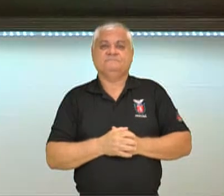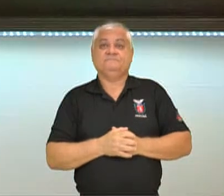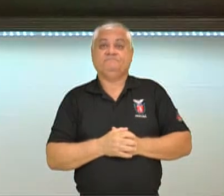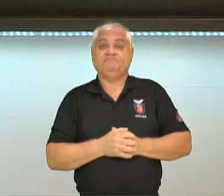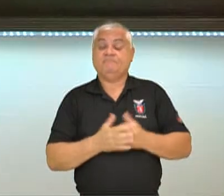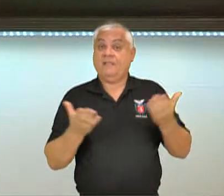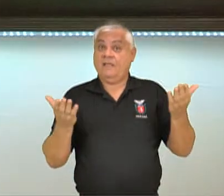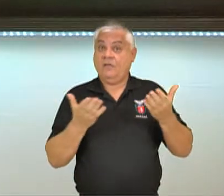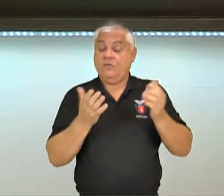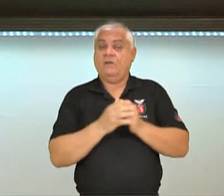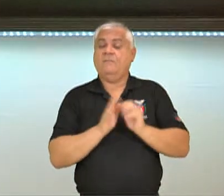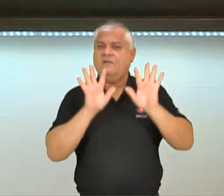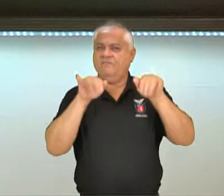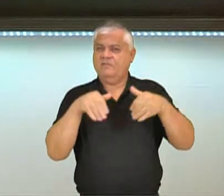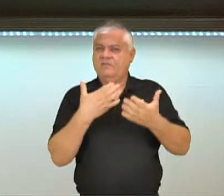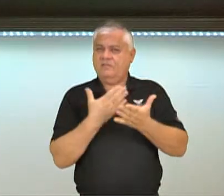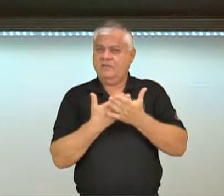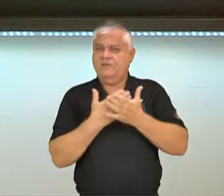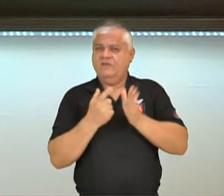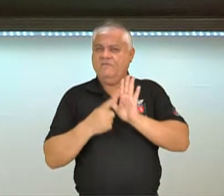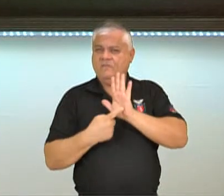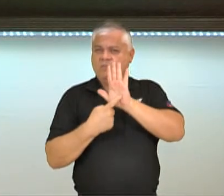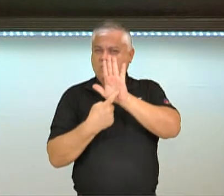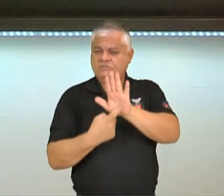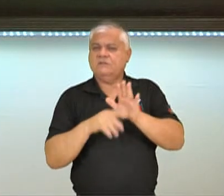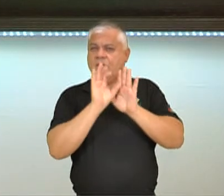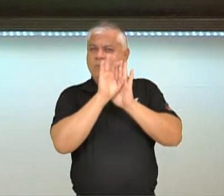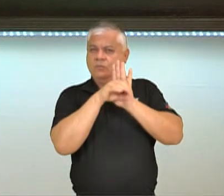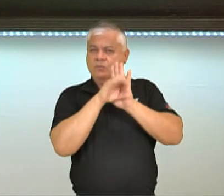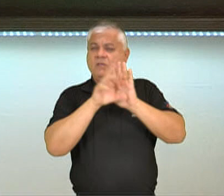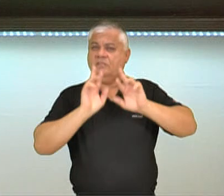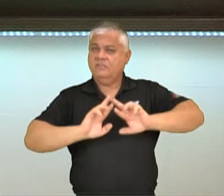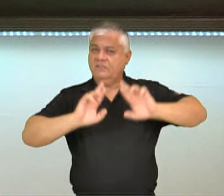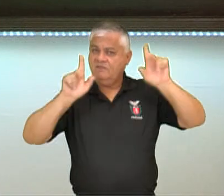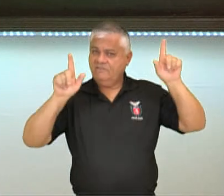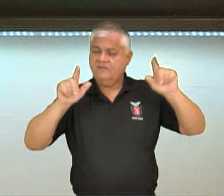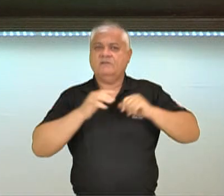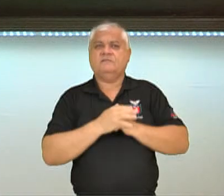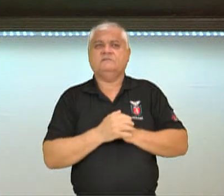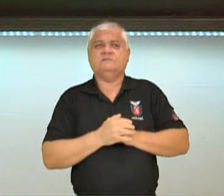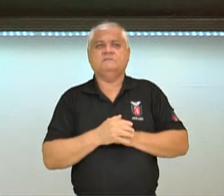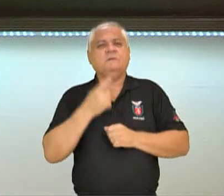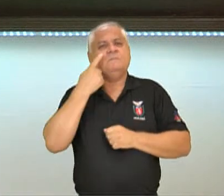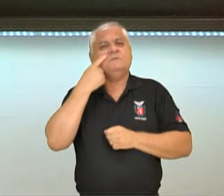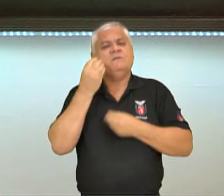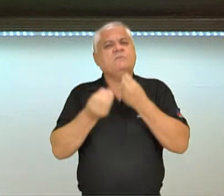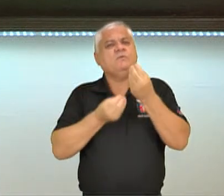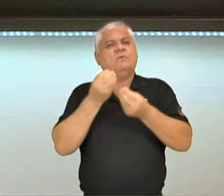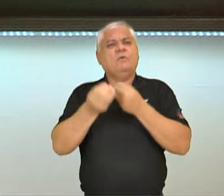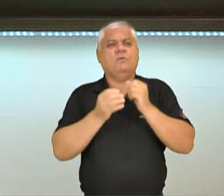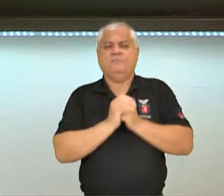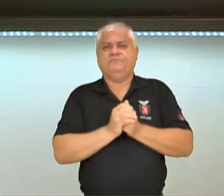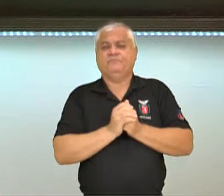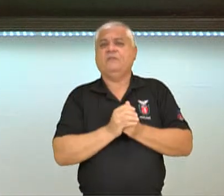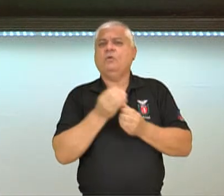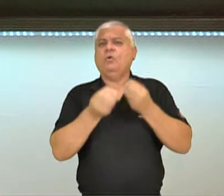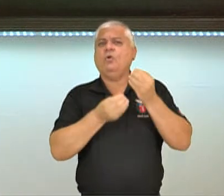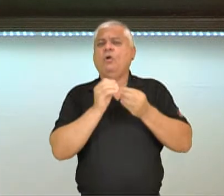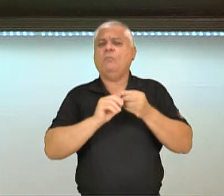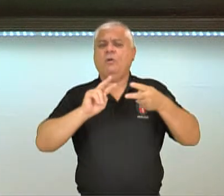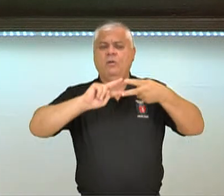Agora, para a gente encerrar a aula, vou trazer para vocês um conceito um pouco diferente, tá? Está dizendo aqui para vocês da